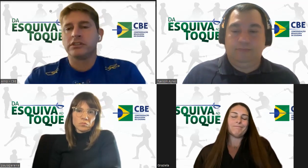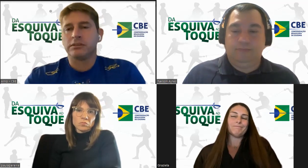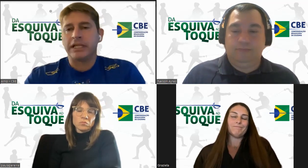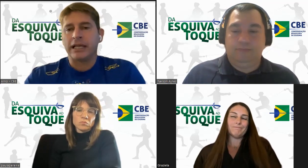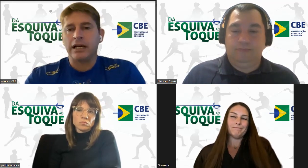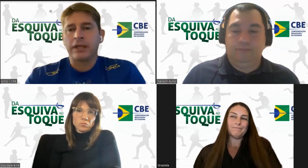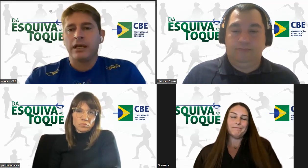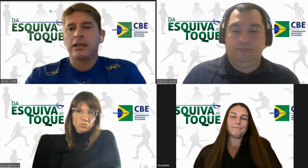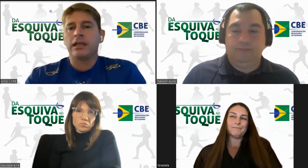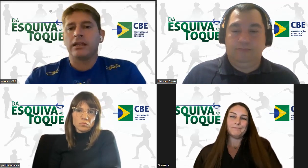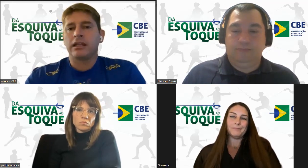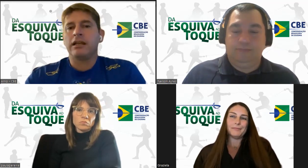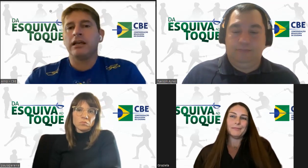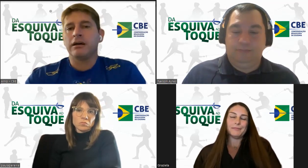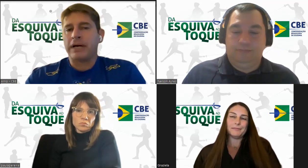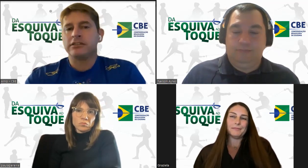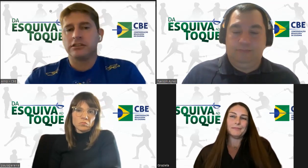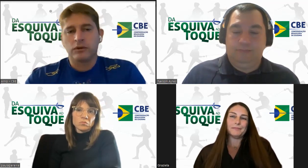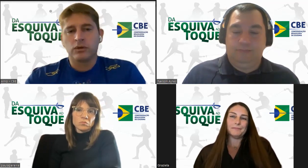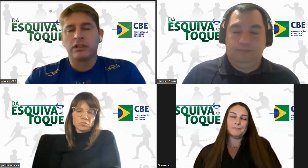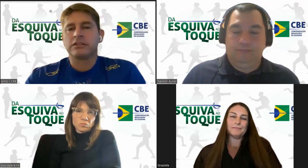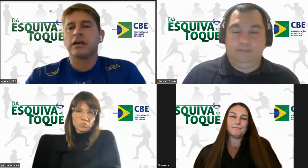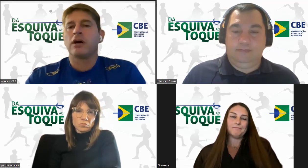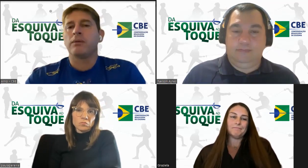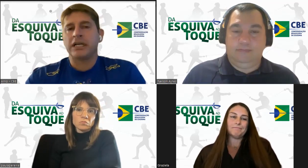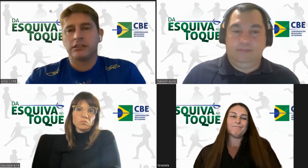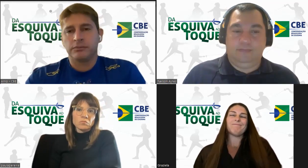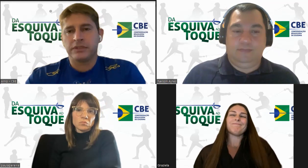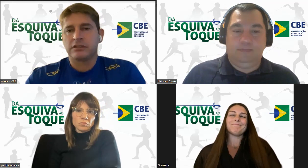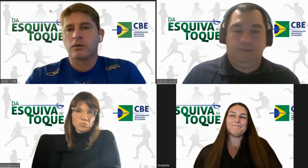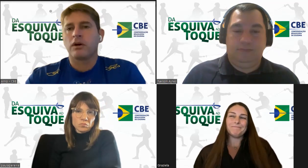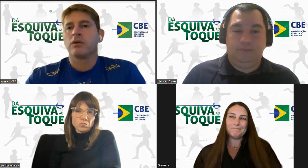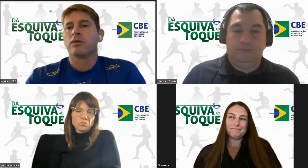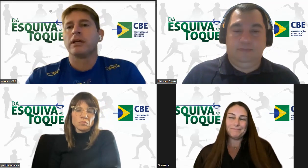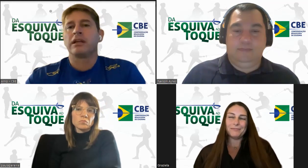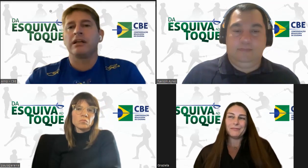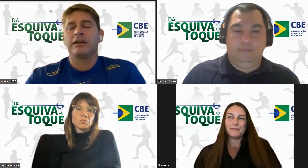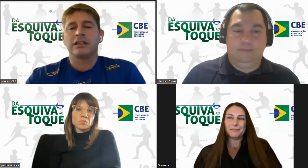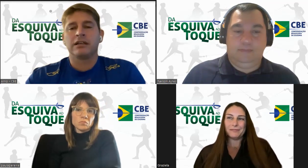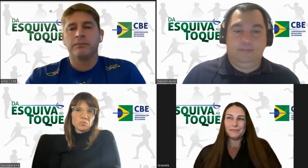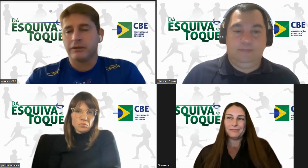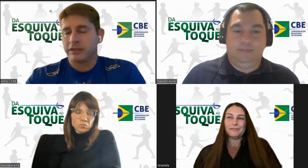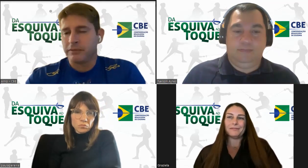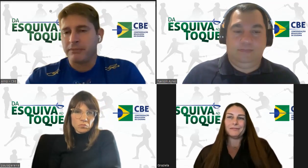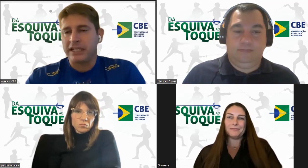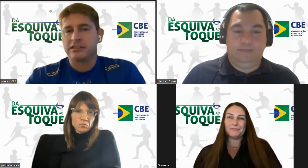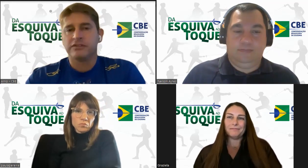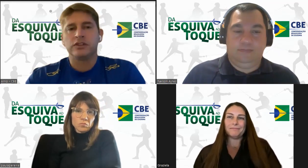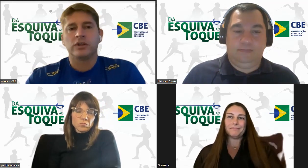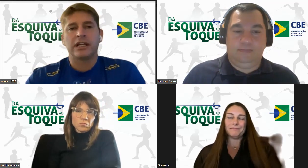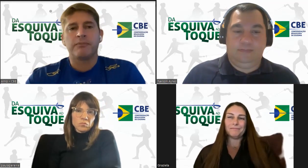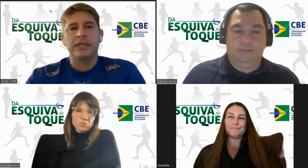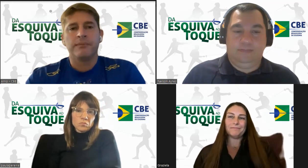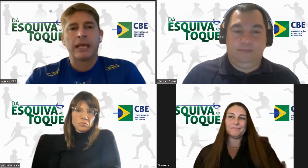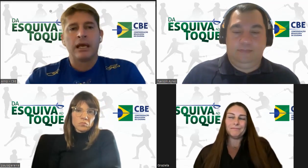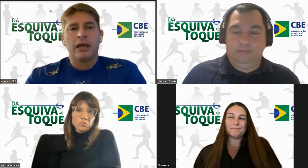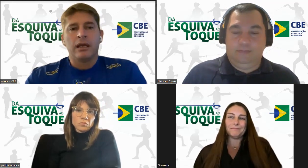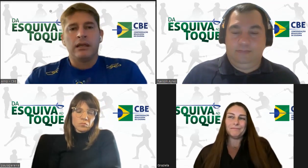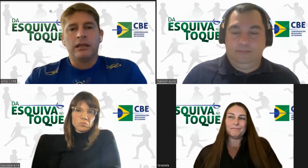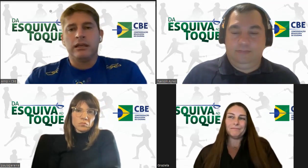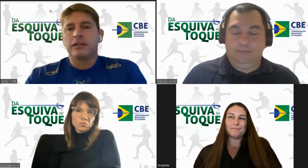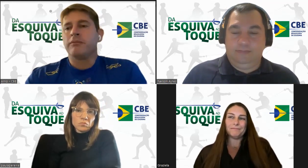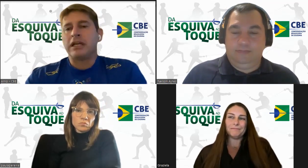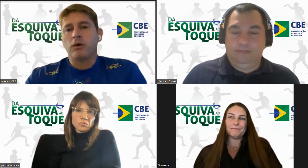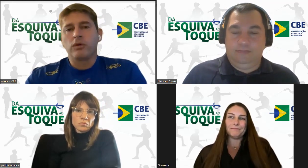uma equipe multidisciplinar que entraria a parte de nutrição a parte de psicólogo entre a direita também a parte de fisioterapia